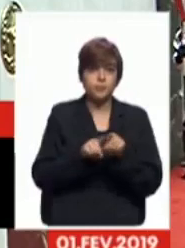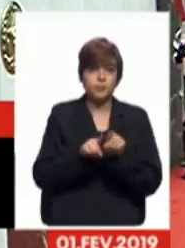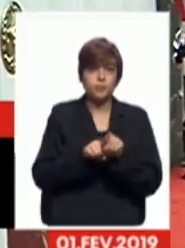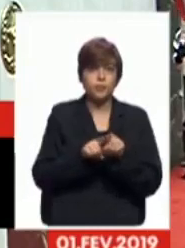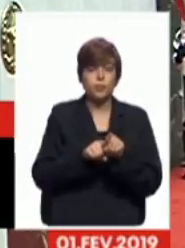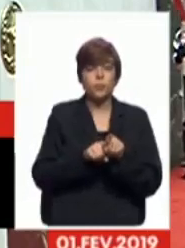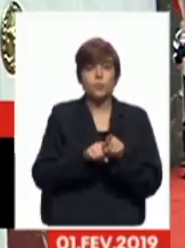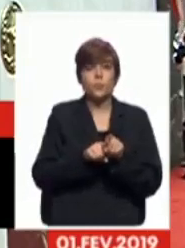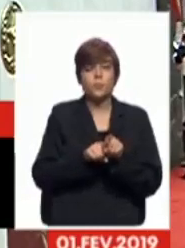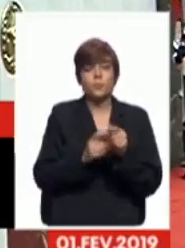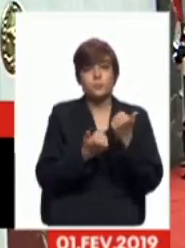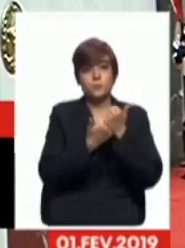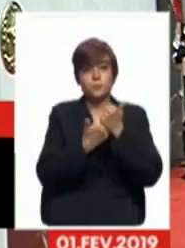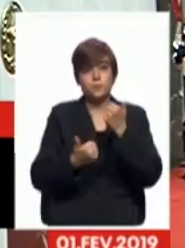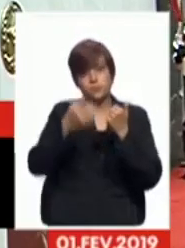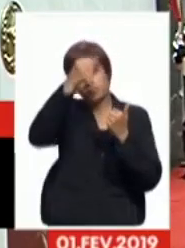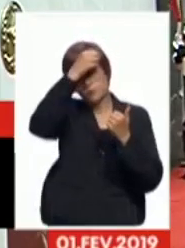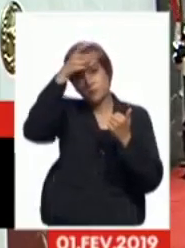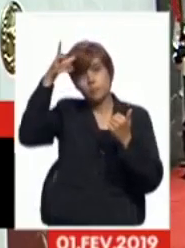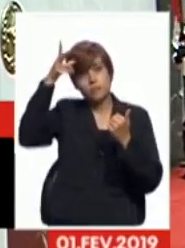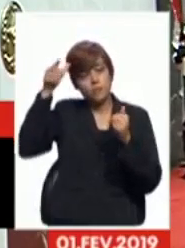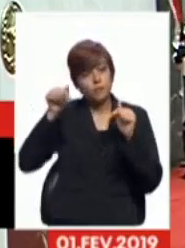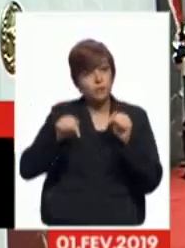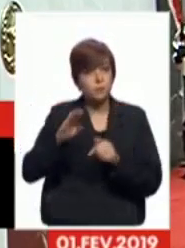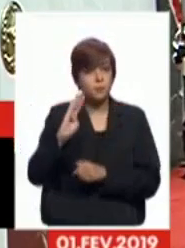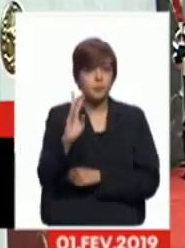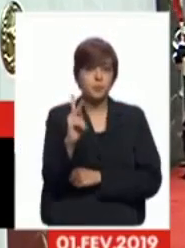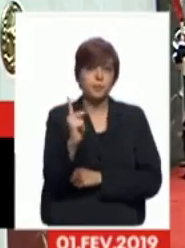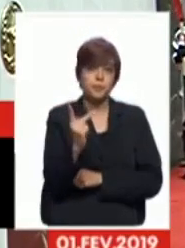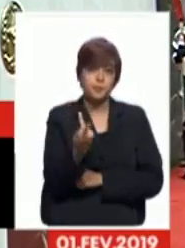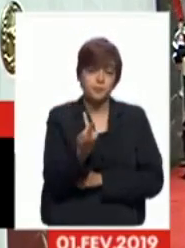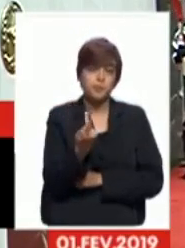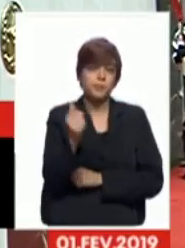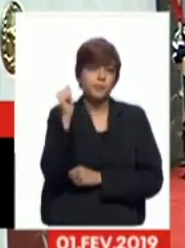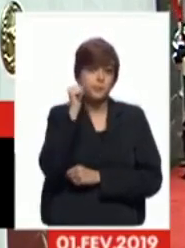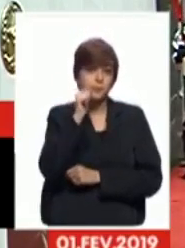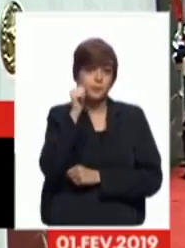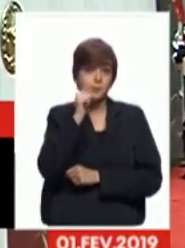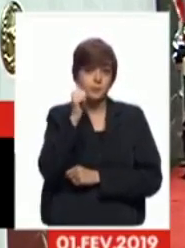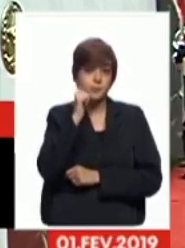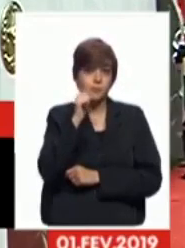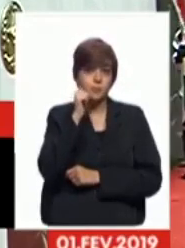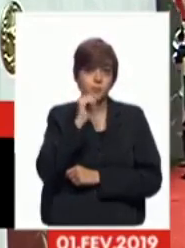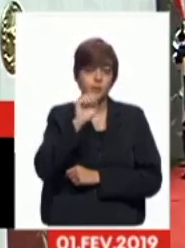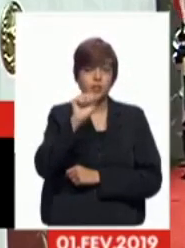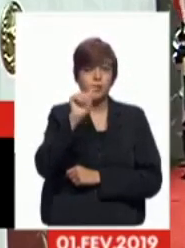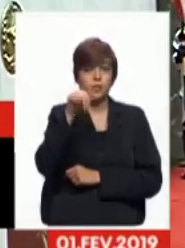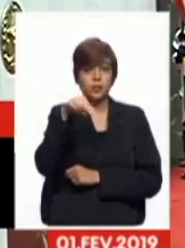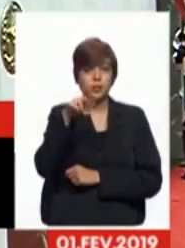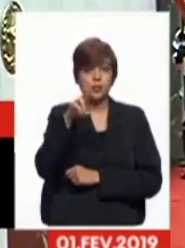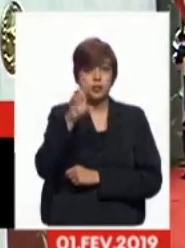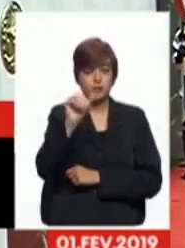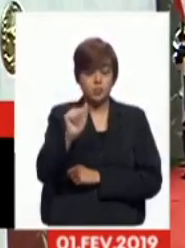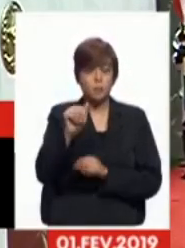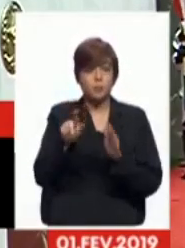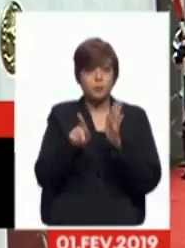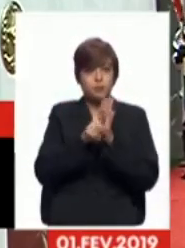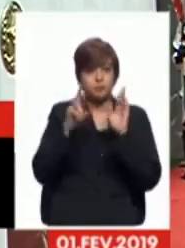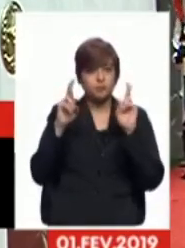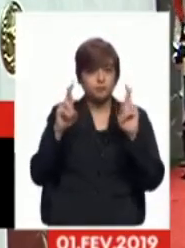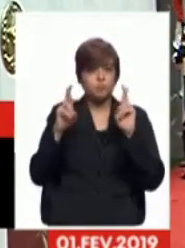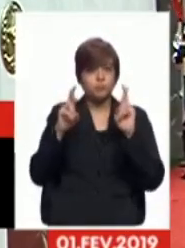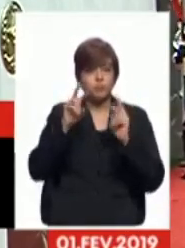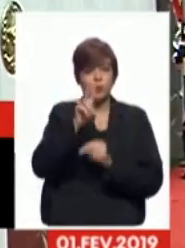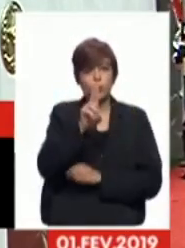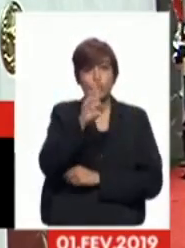Belo Horizonte, Sandra Regina Goulart Almeida, reitora da UENG, vereador